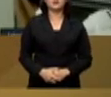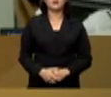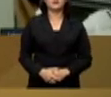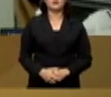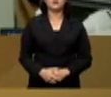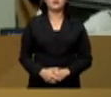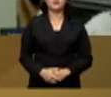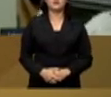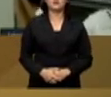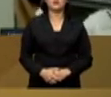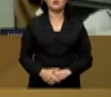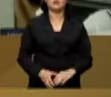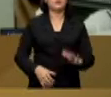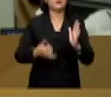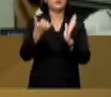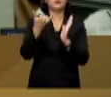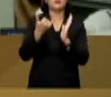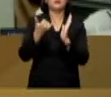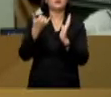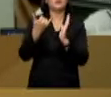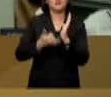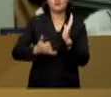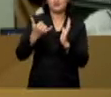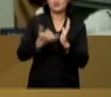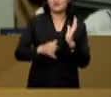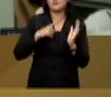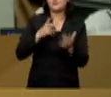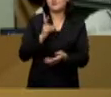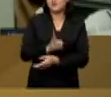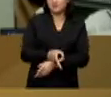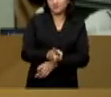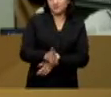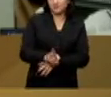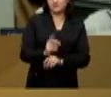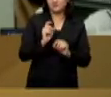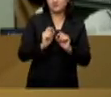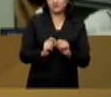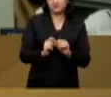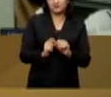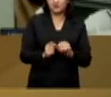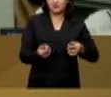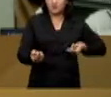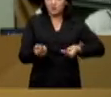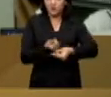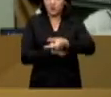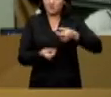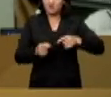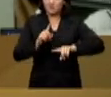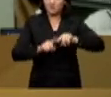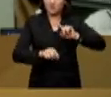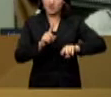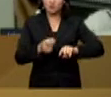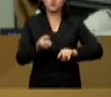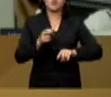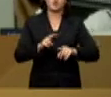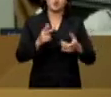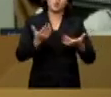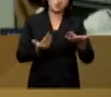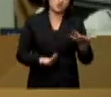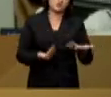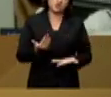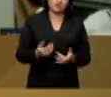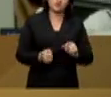O imposto continuou a incidir sobre a operação de circulação de mercadoria ou prestação de serviços